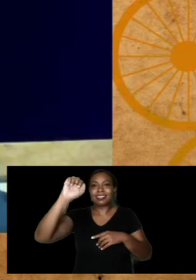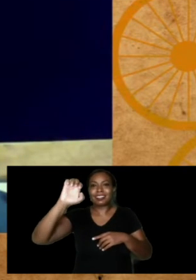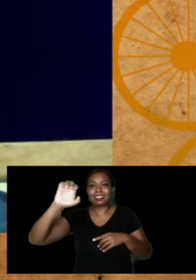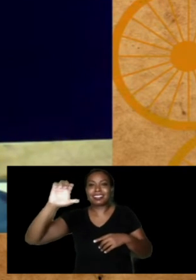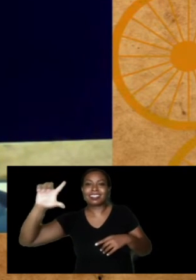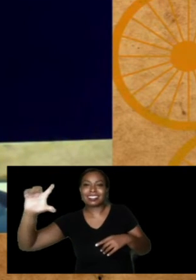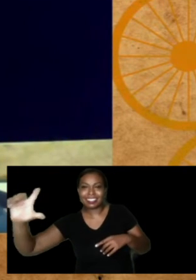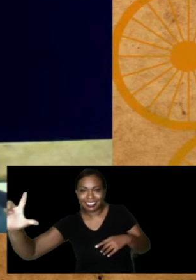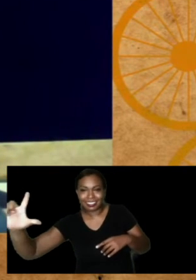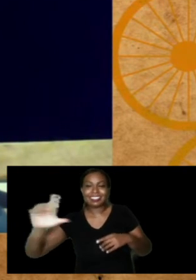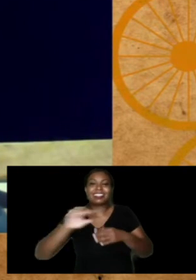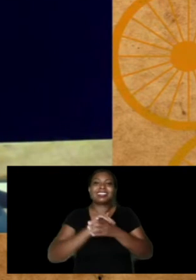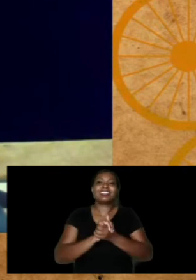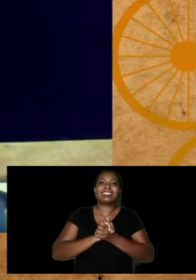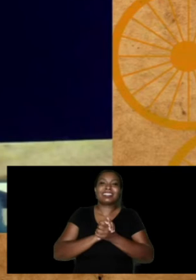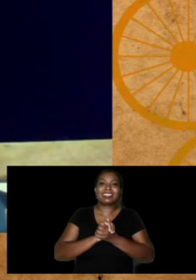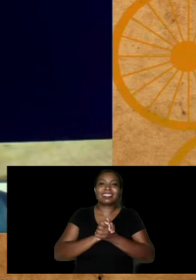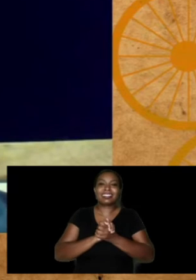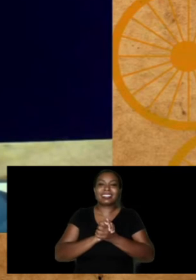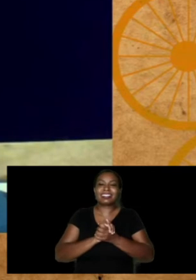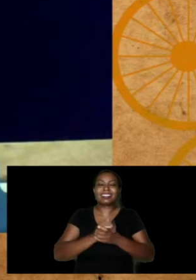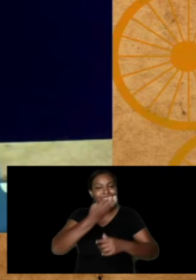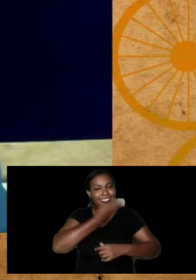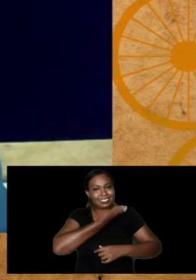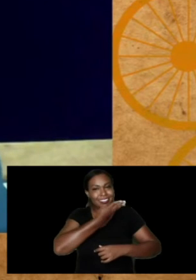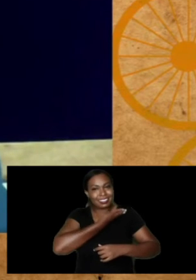Rafael Vital, meu amigo.